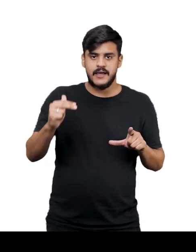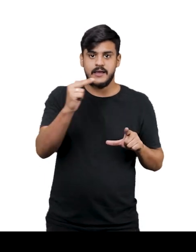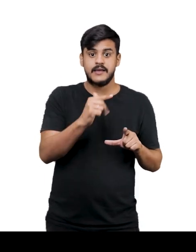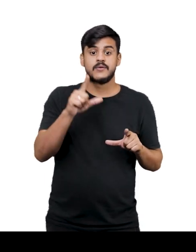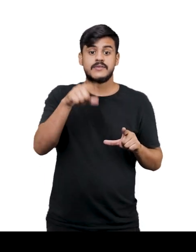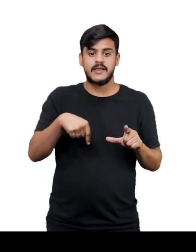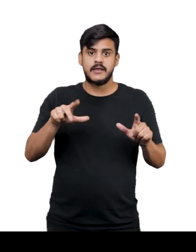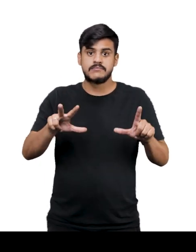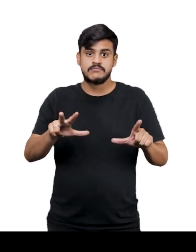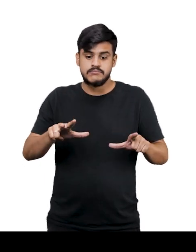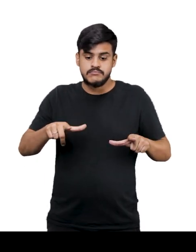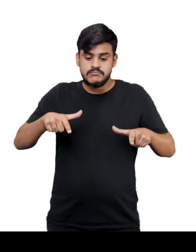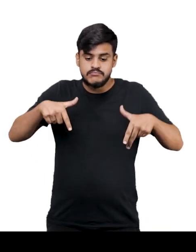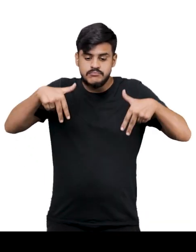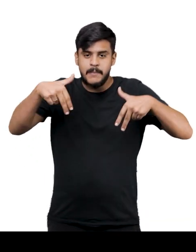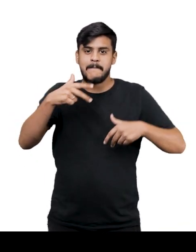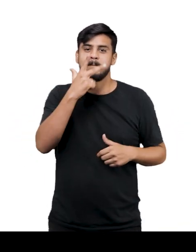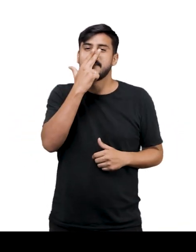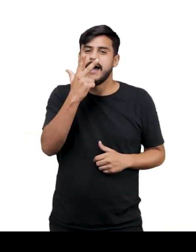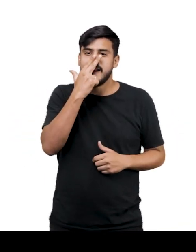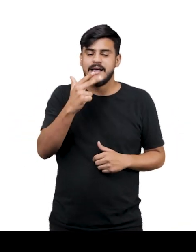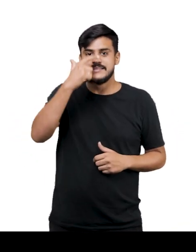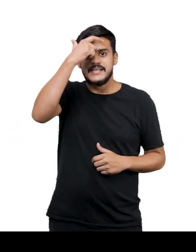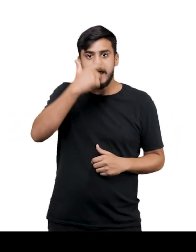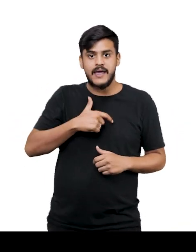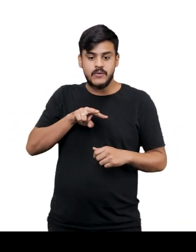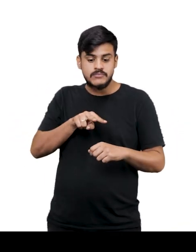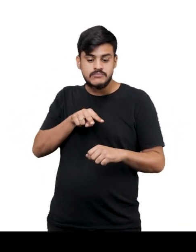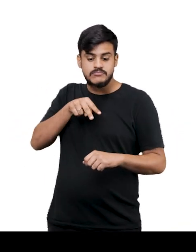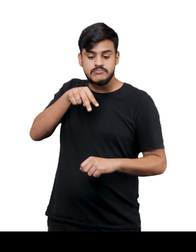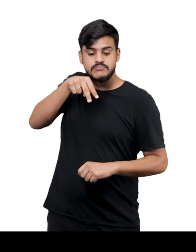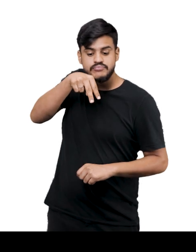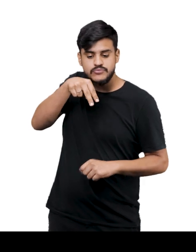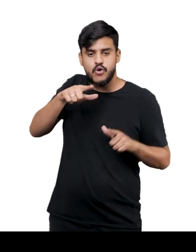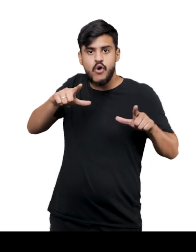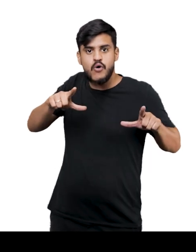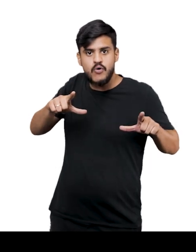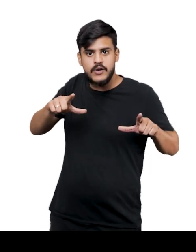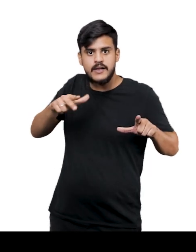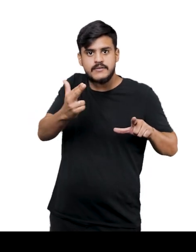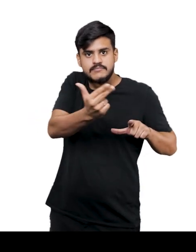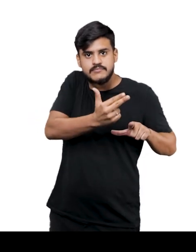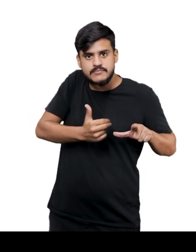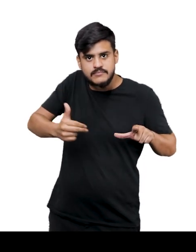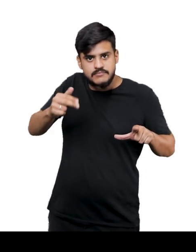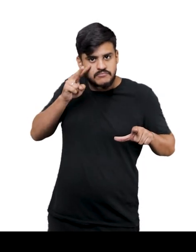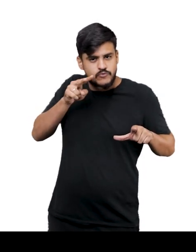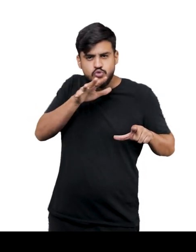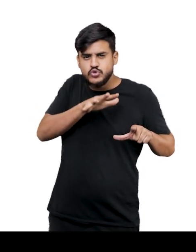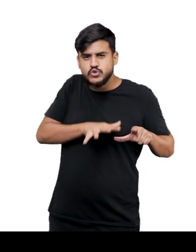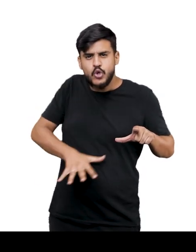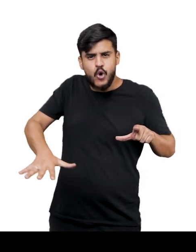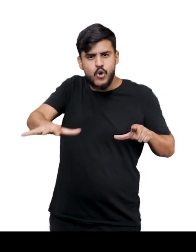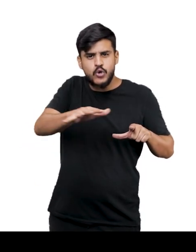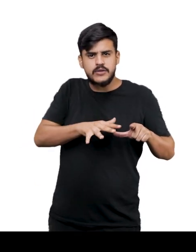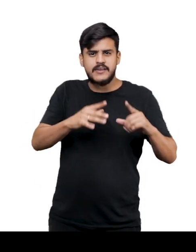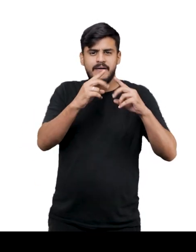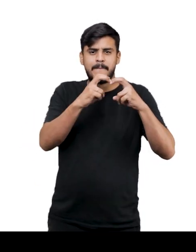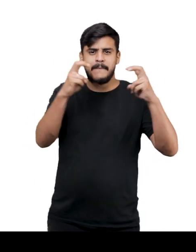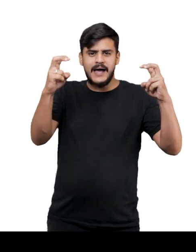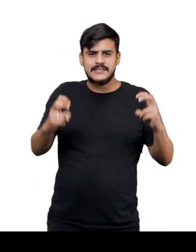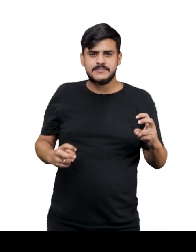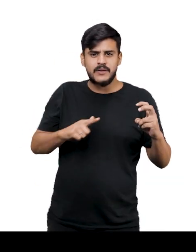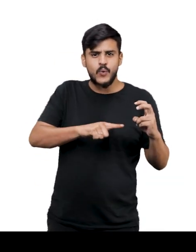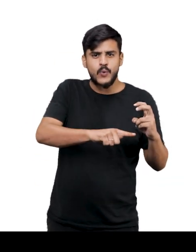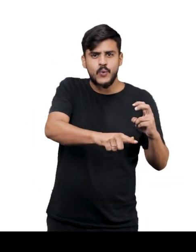O desenho adota uma perspectiva aérea, como se o observador estivesse acima do nível da rua, contemplando